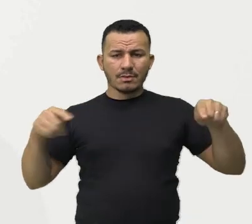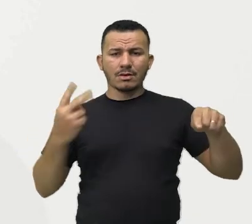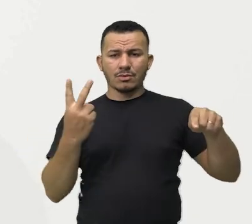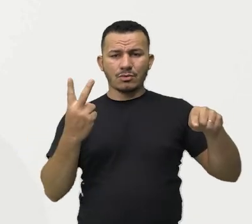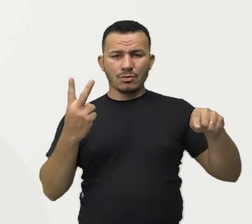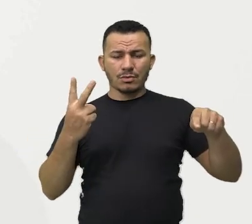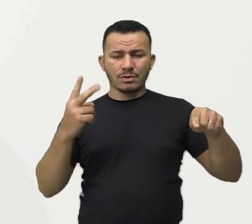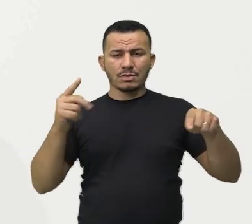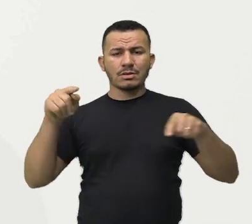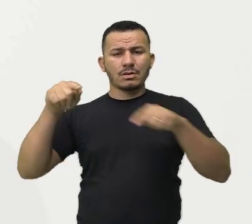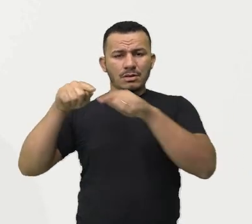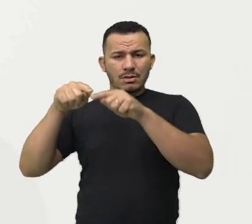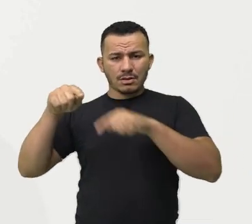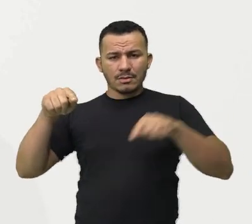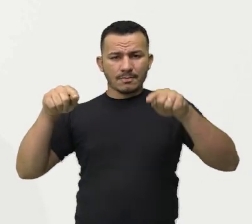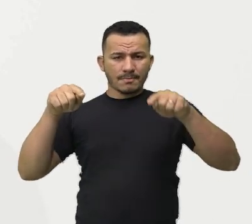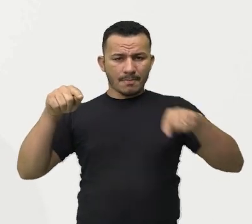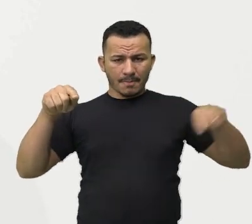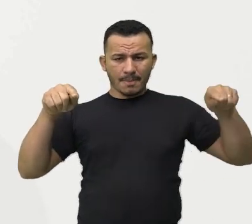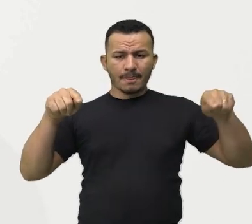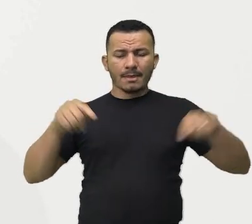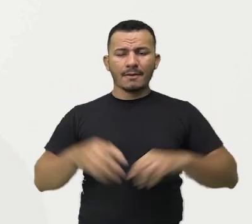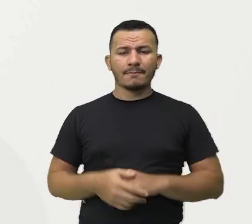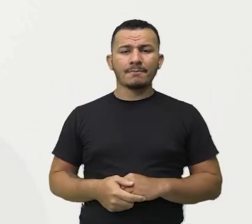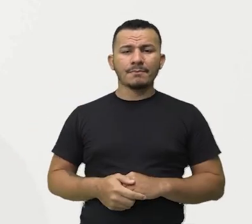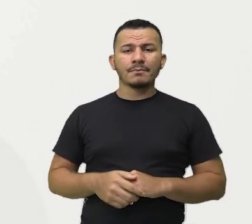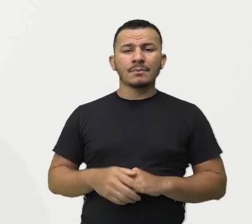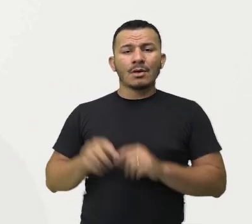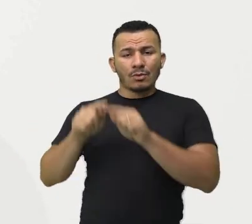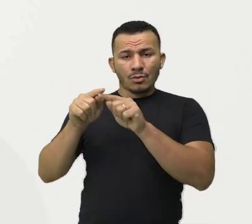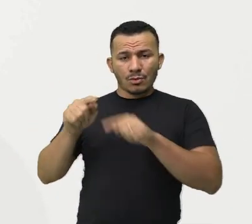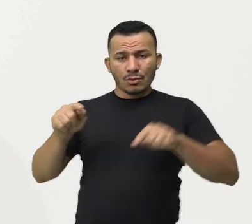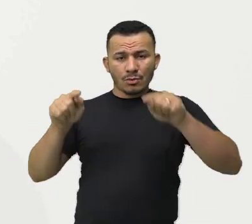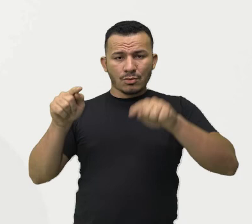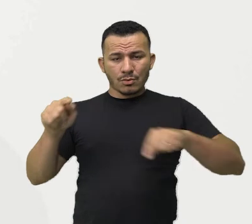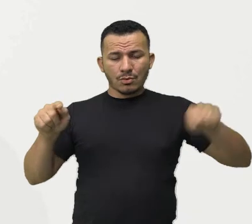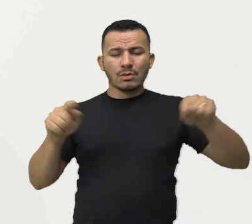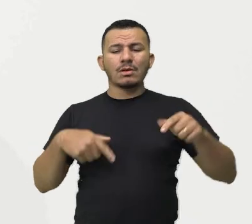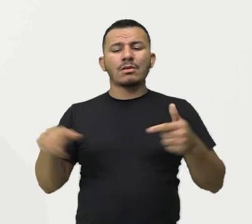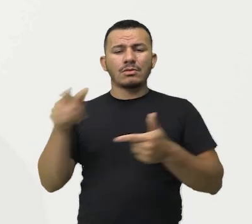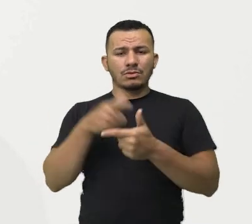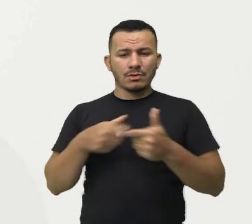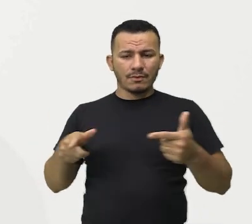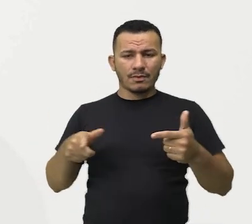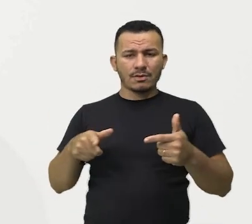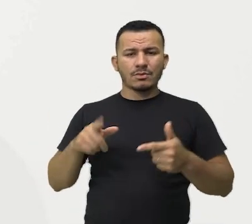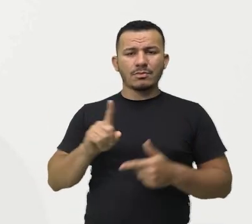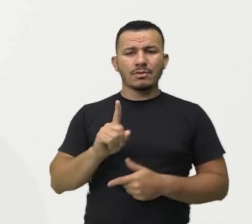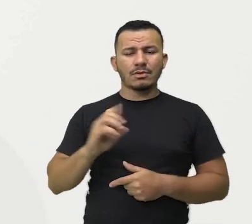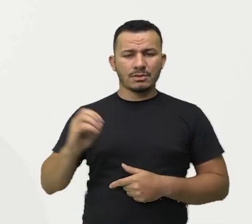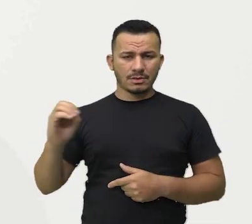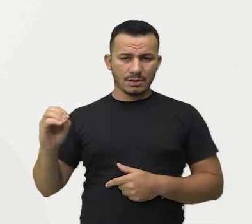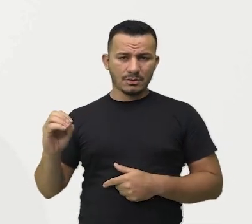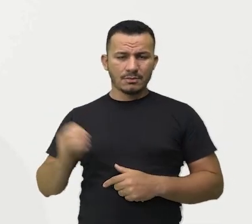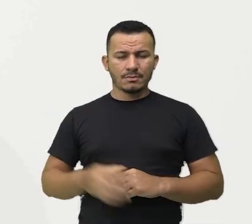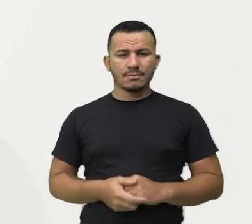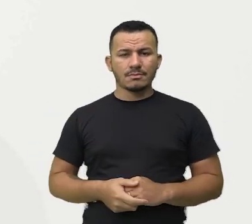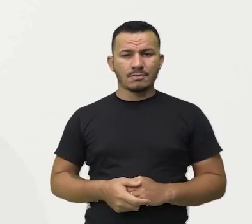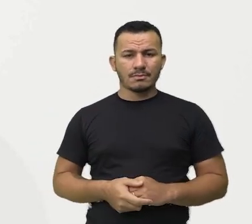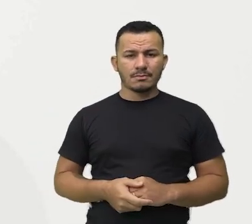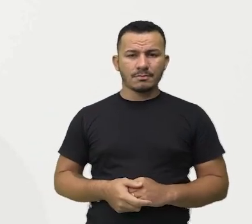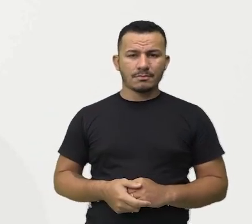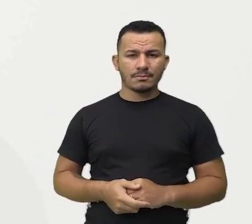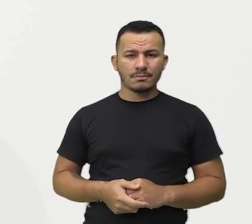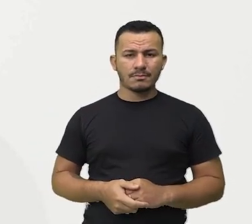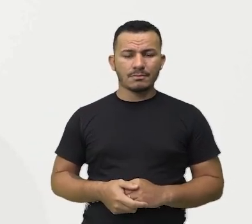metro, a gente vai voltar 2 casas, tá legal? Só para relembrar. Se voltar 2 casas, vamos dividir isso por 100. Lembrando aí